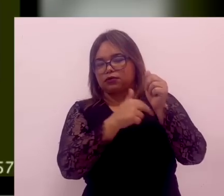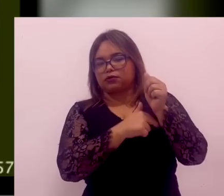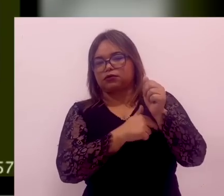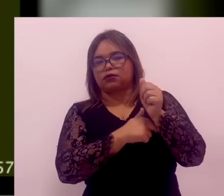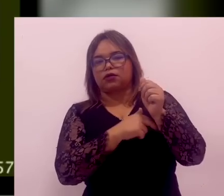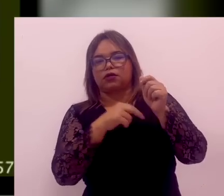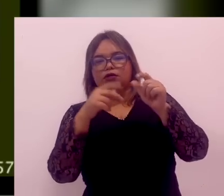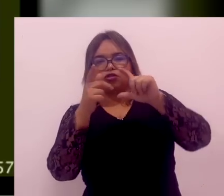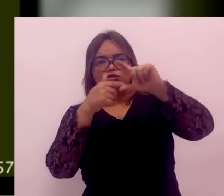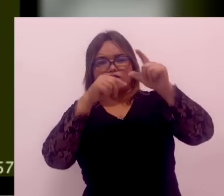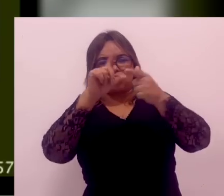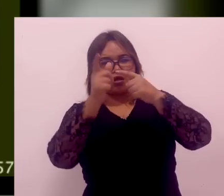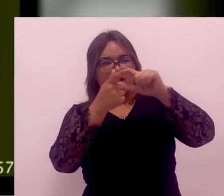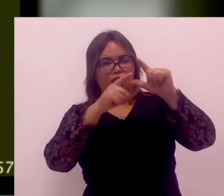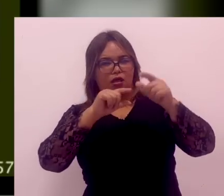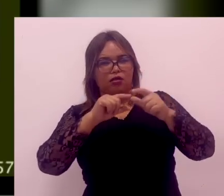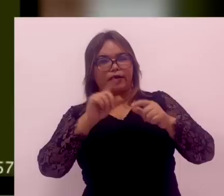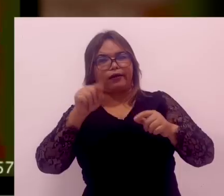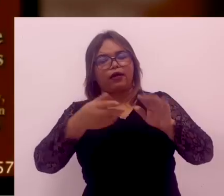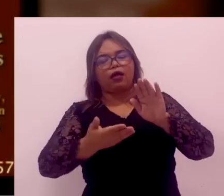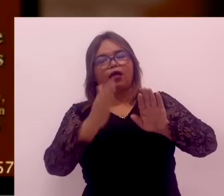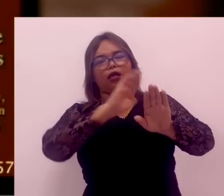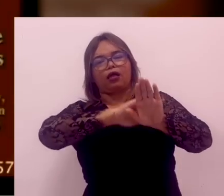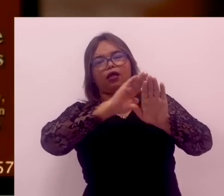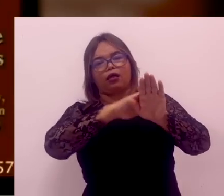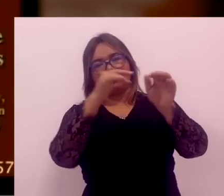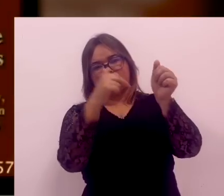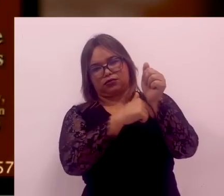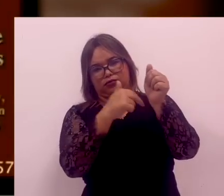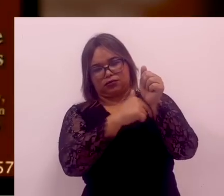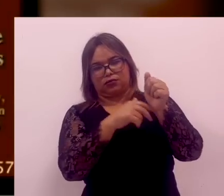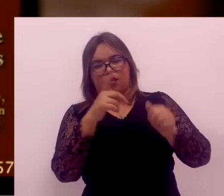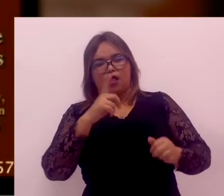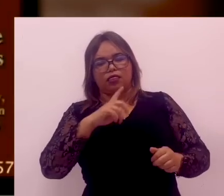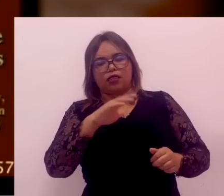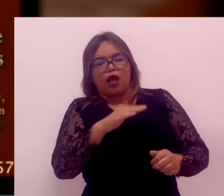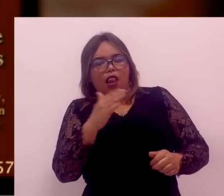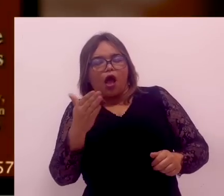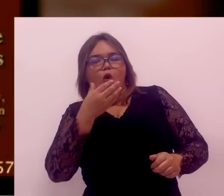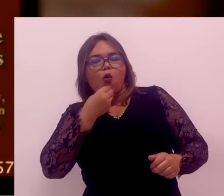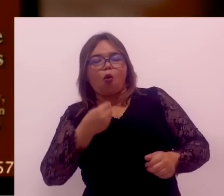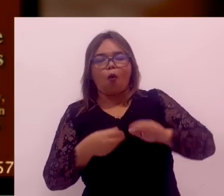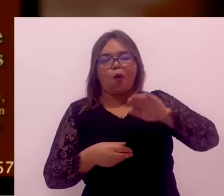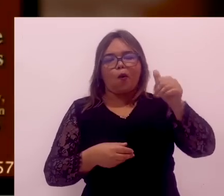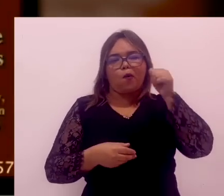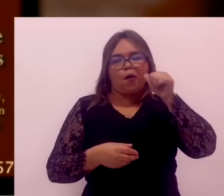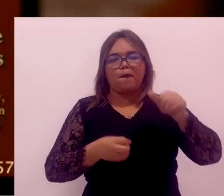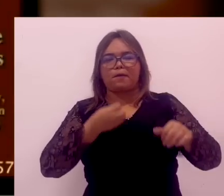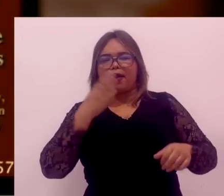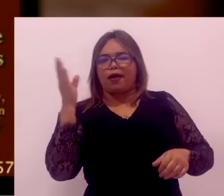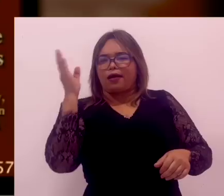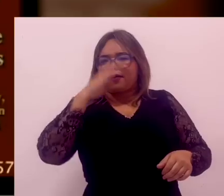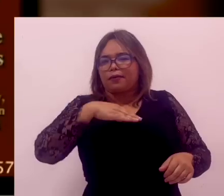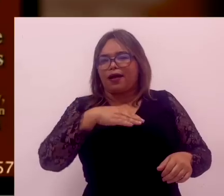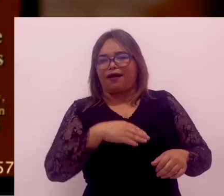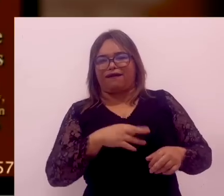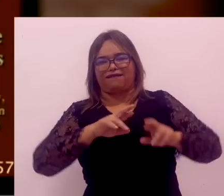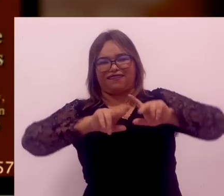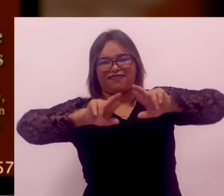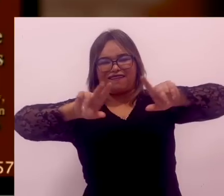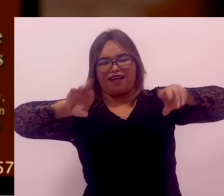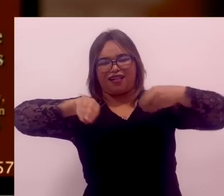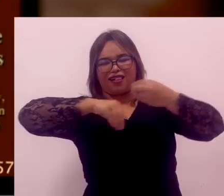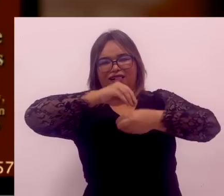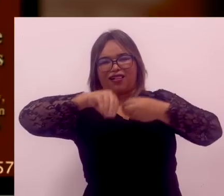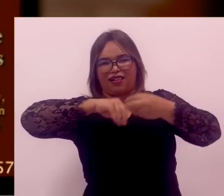tem masculino e feminino, bem e mal, Adão, Cádmo, todos esses símbolos. O homem divino.